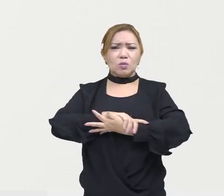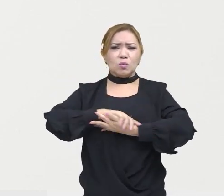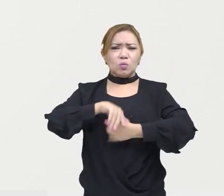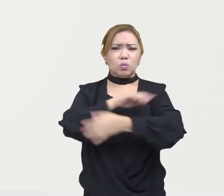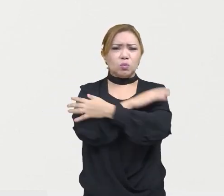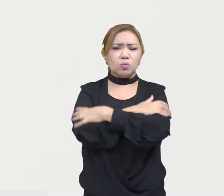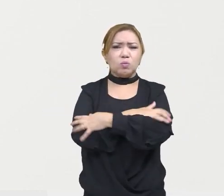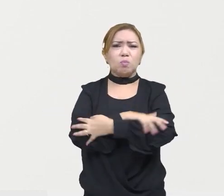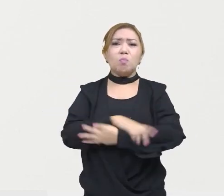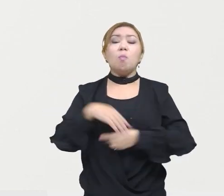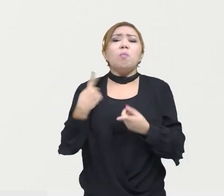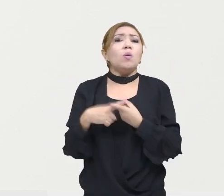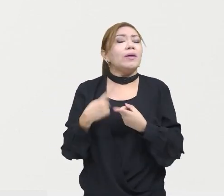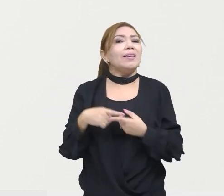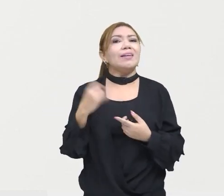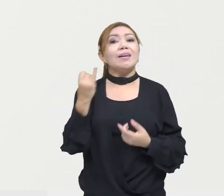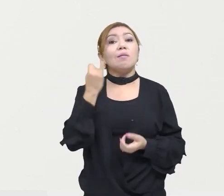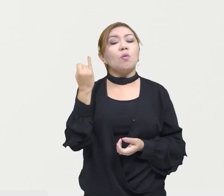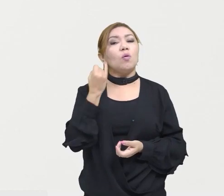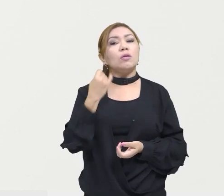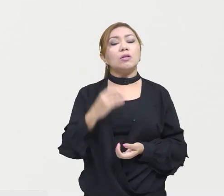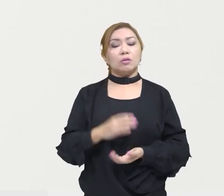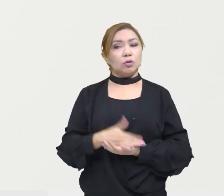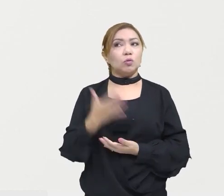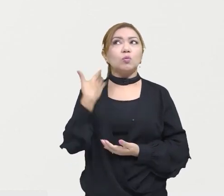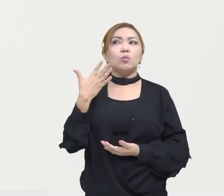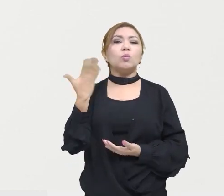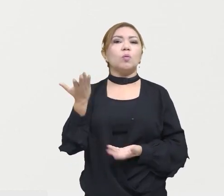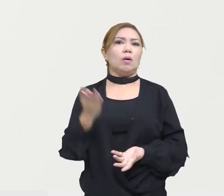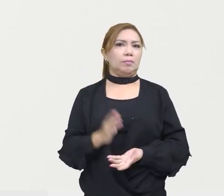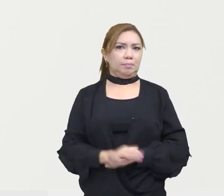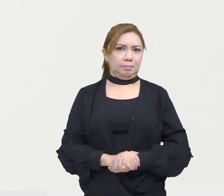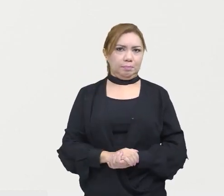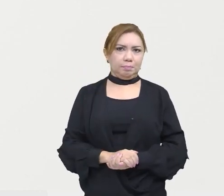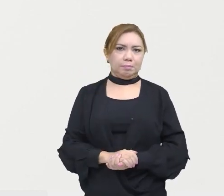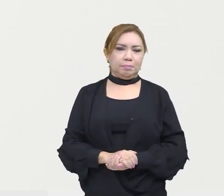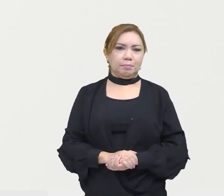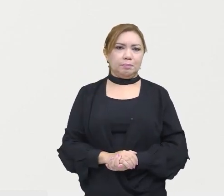por que que ele é tão importante, né? Qual a função dele? Vamos ver agora.